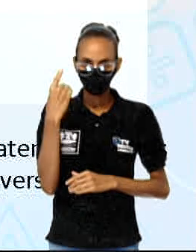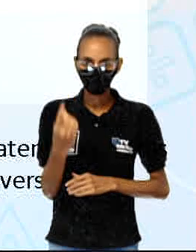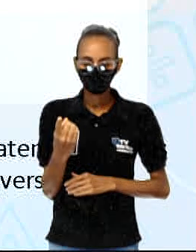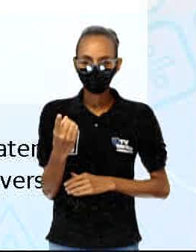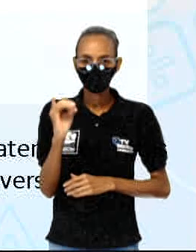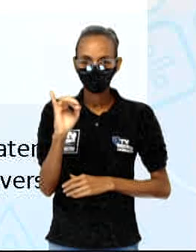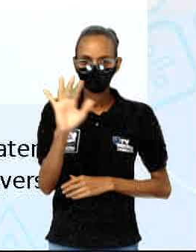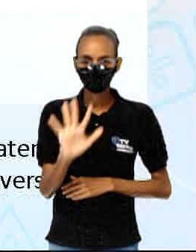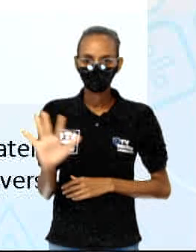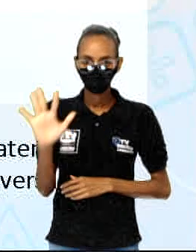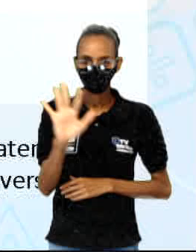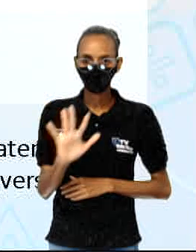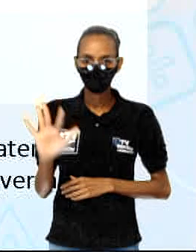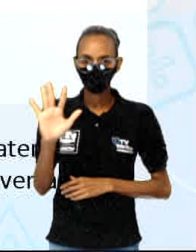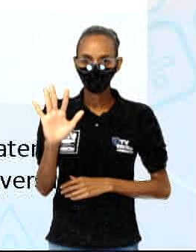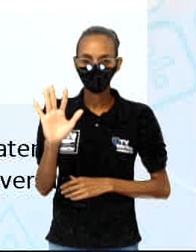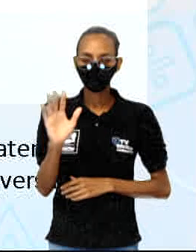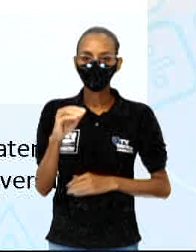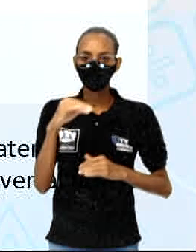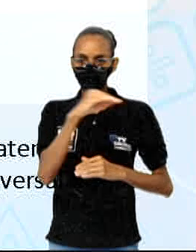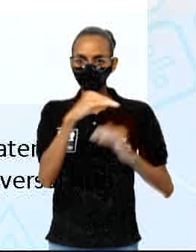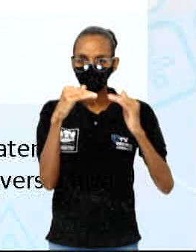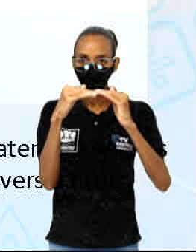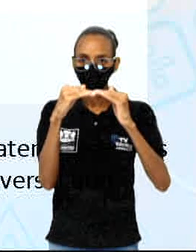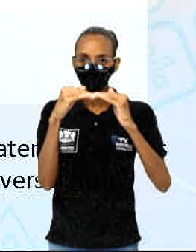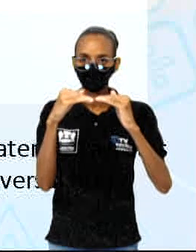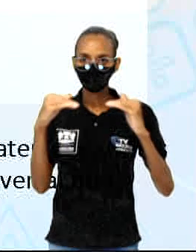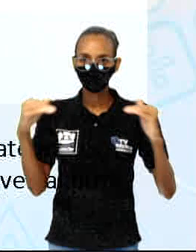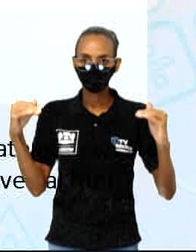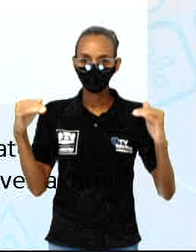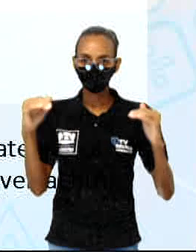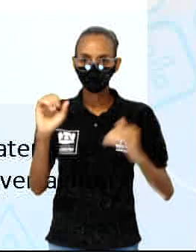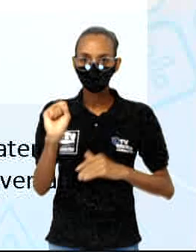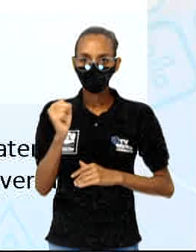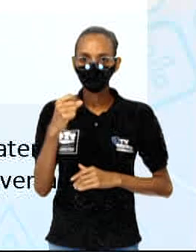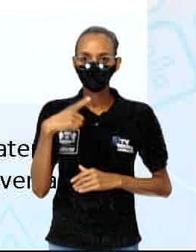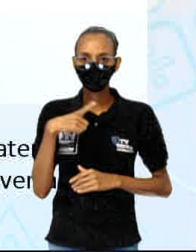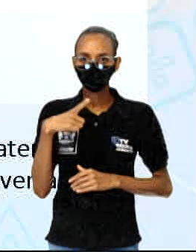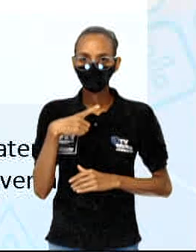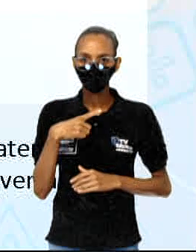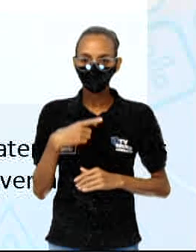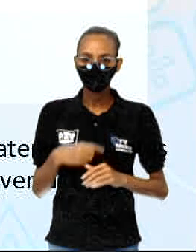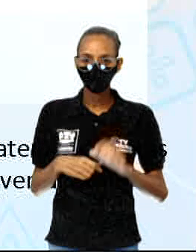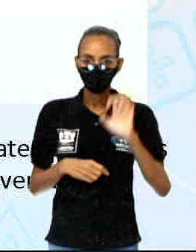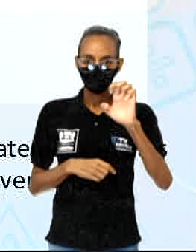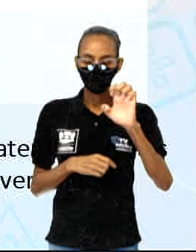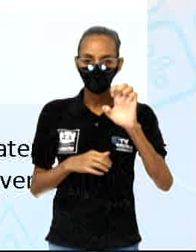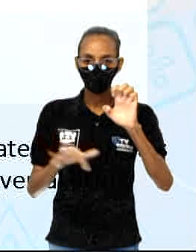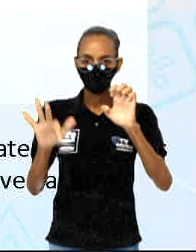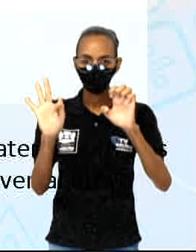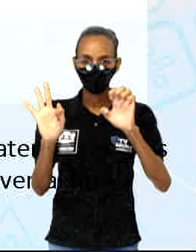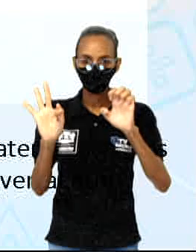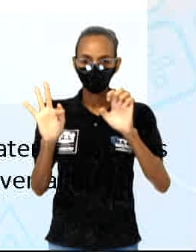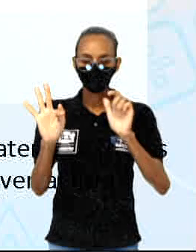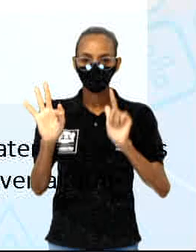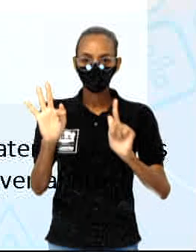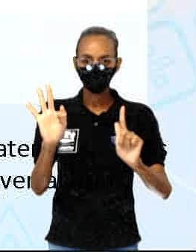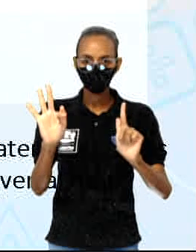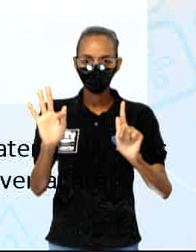e aqui embaixo os ângulos E, que eu chamei de EF, G e H.